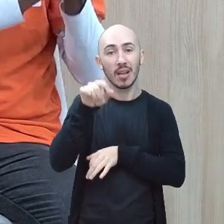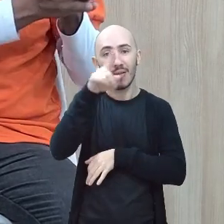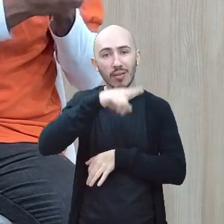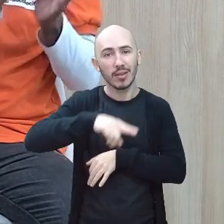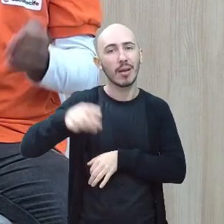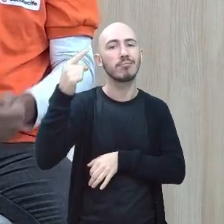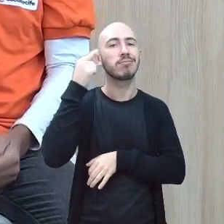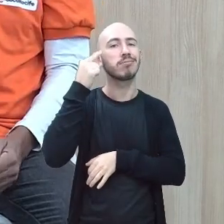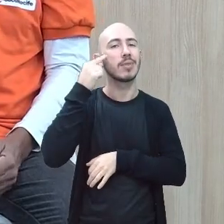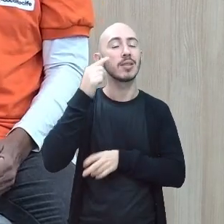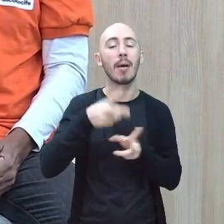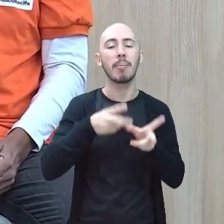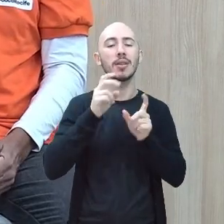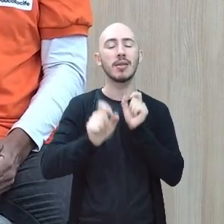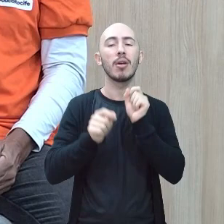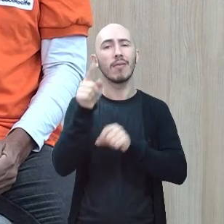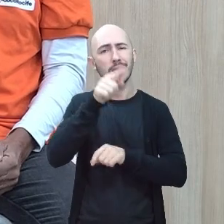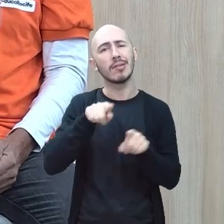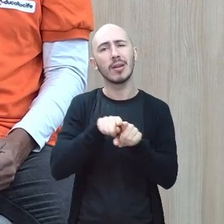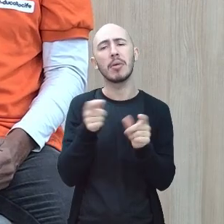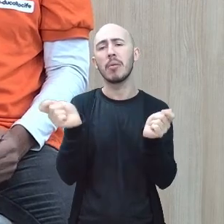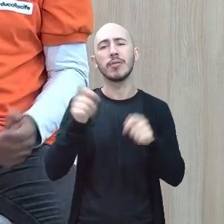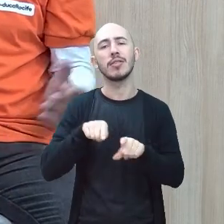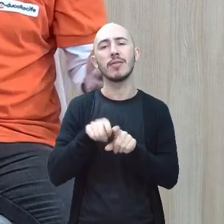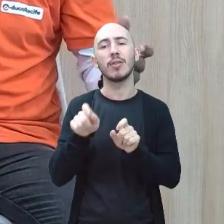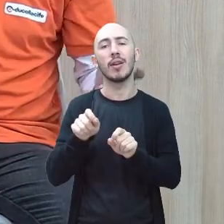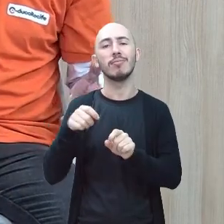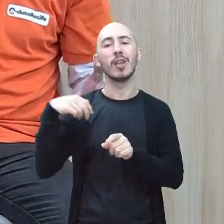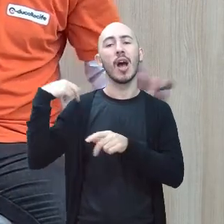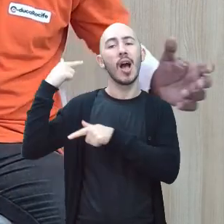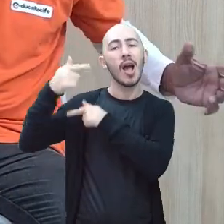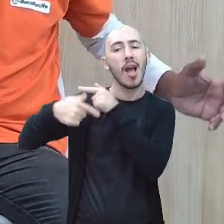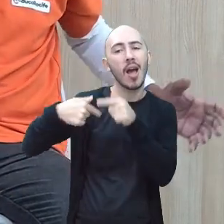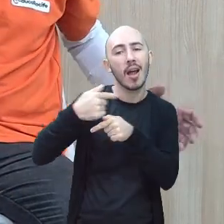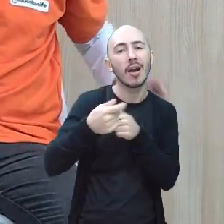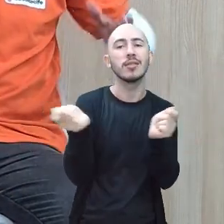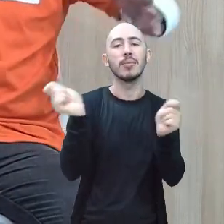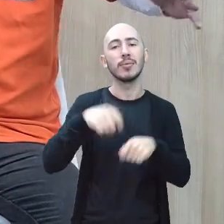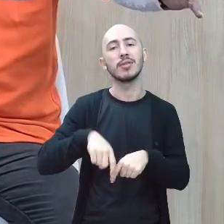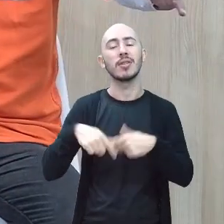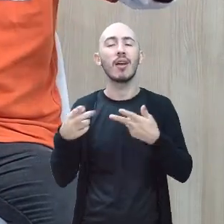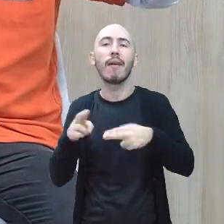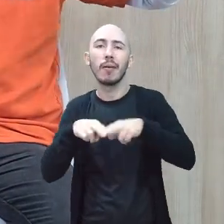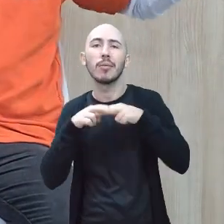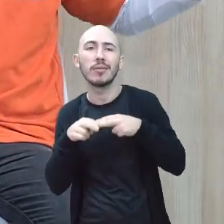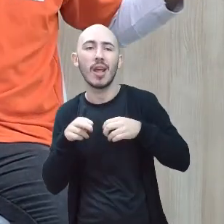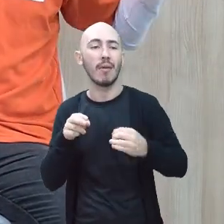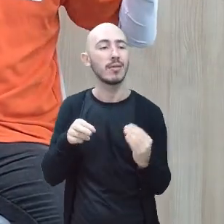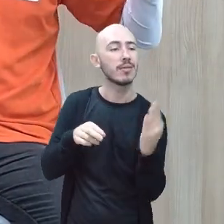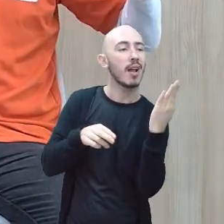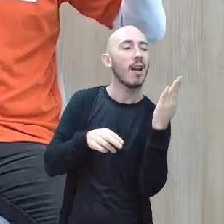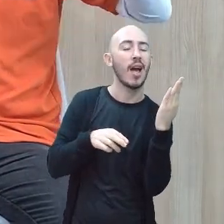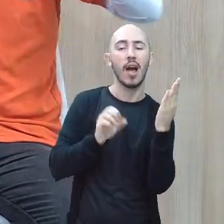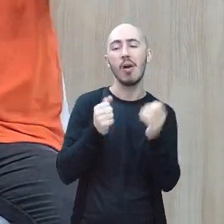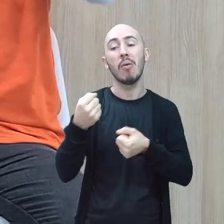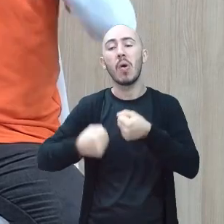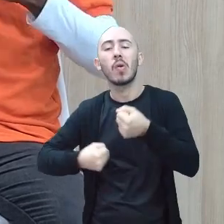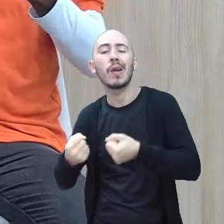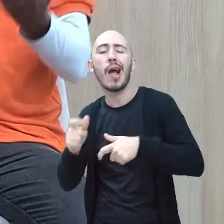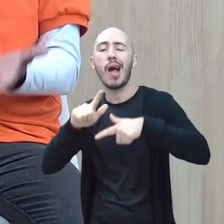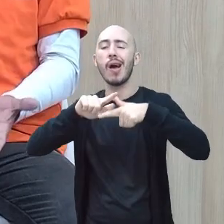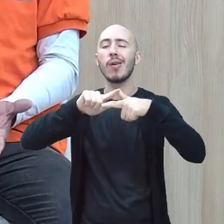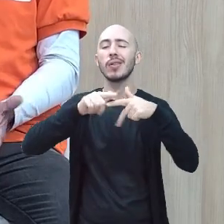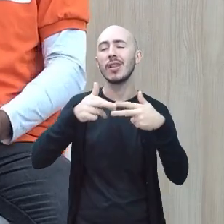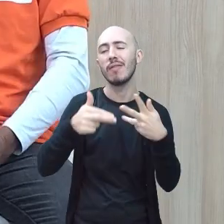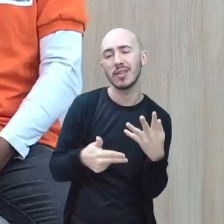várias pessoas que têm essa mesma descendência e você nem percebe. Por quê? Está com o celular na mão, um carro zero, um apartamento aqui, está um